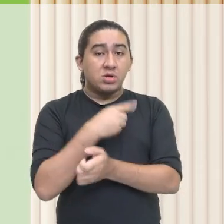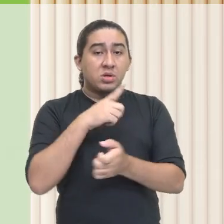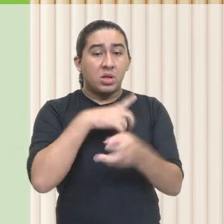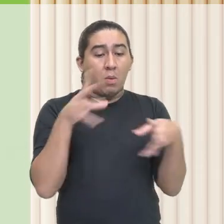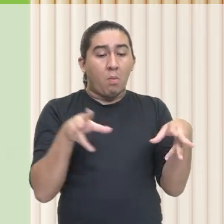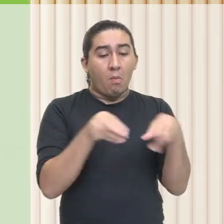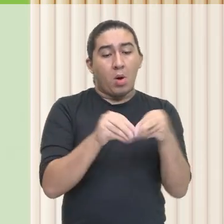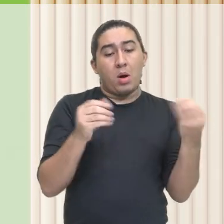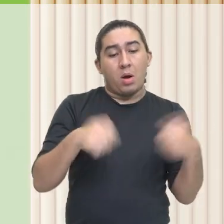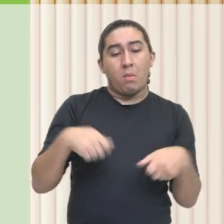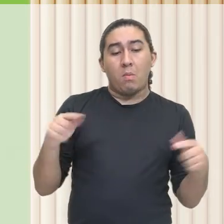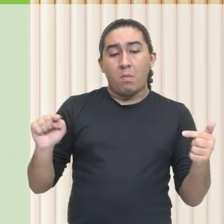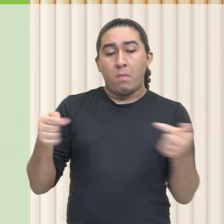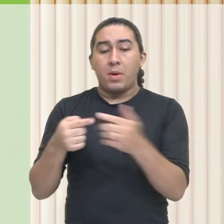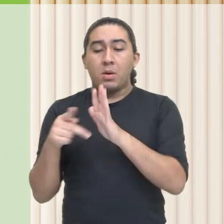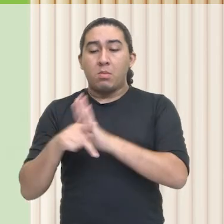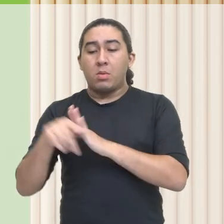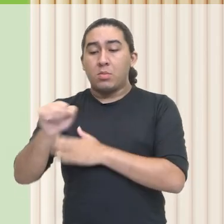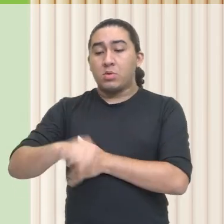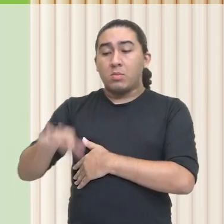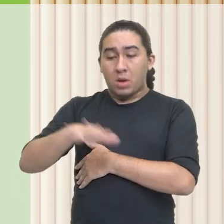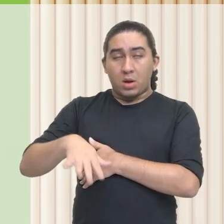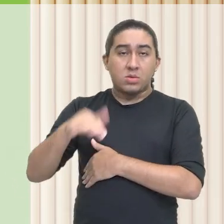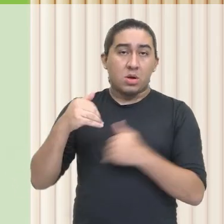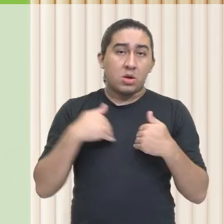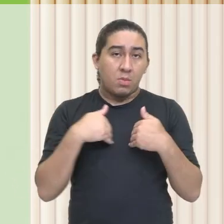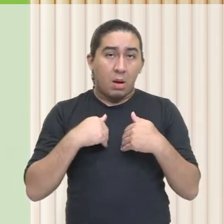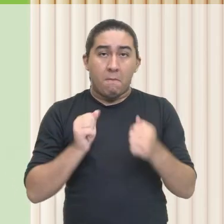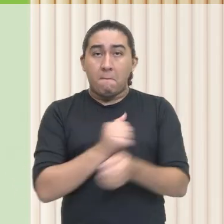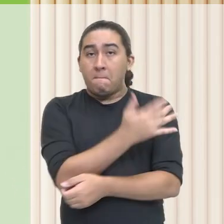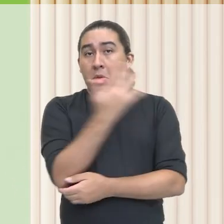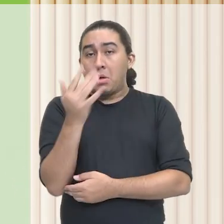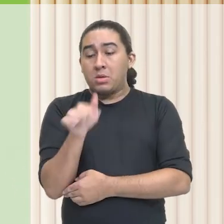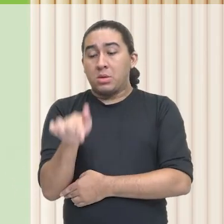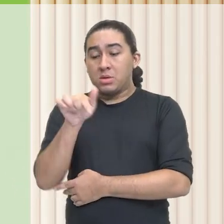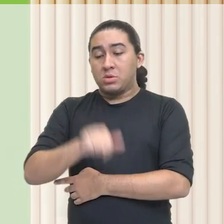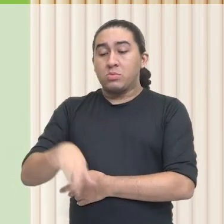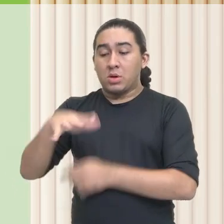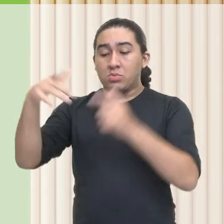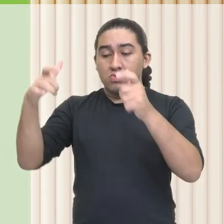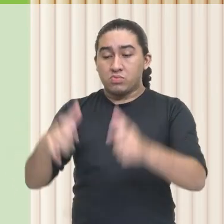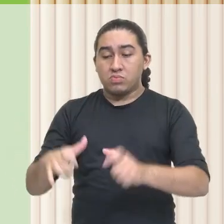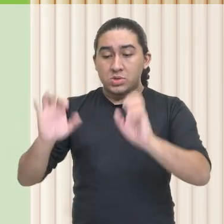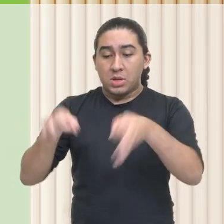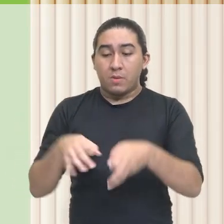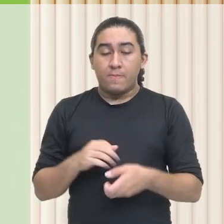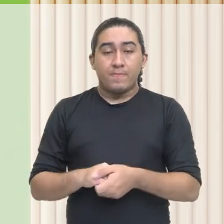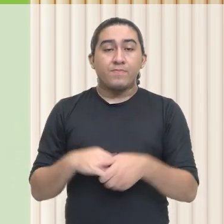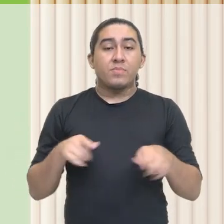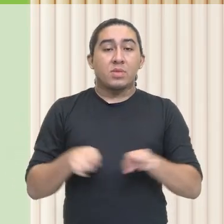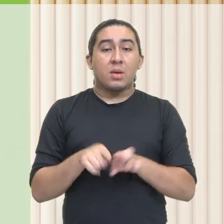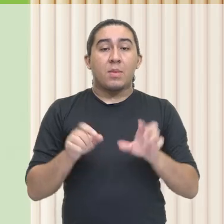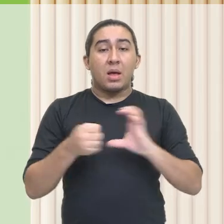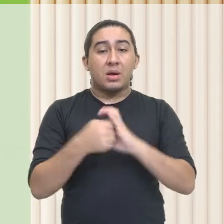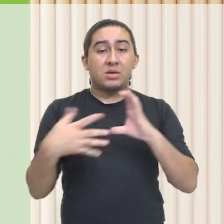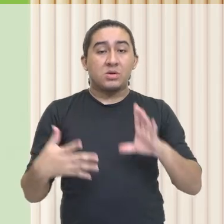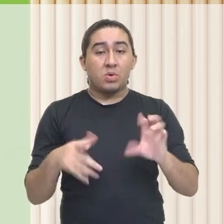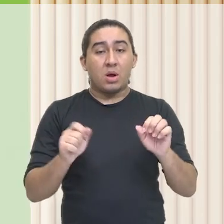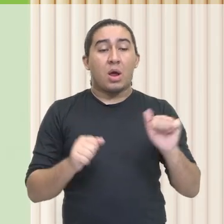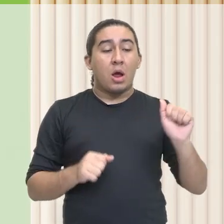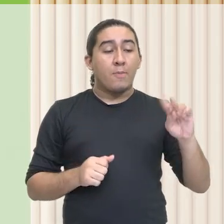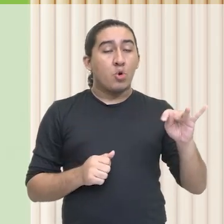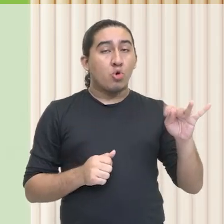vivos característicos animais e plantas daquele lugar daquela região e também componentes